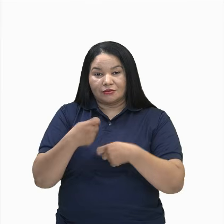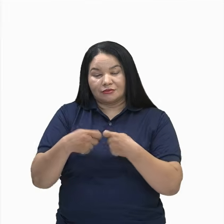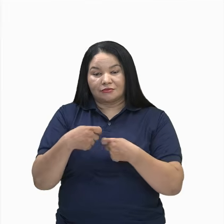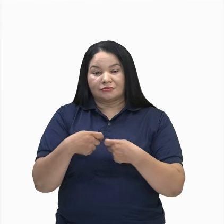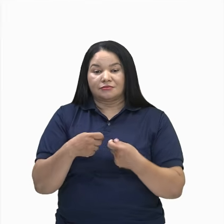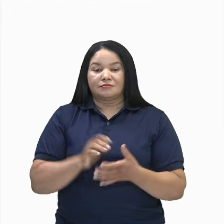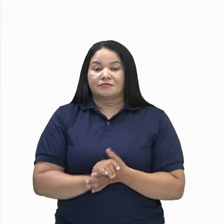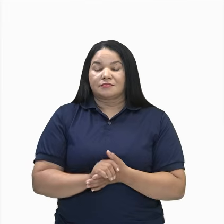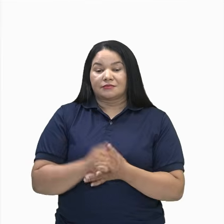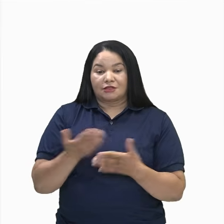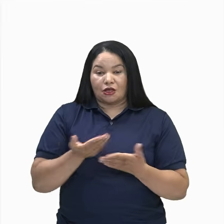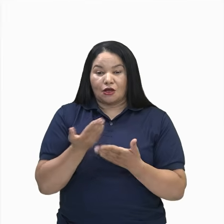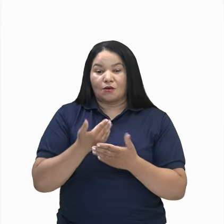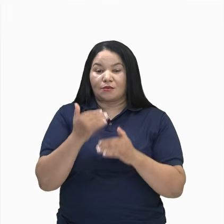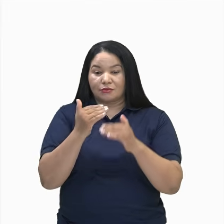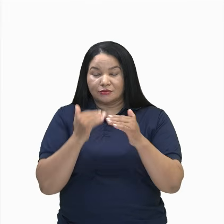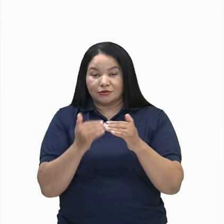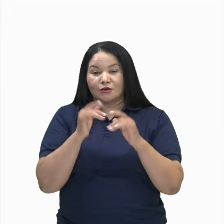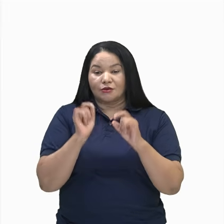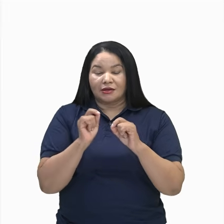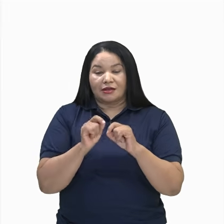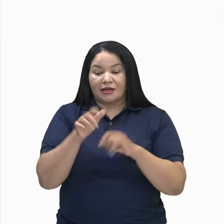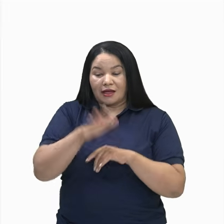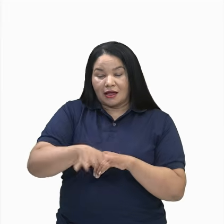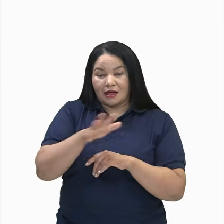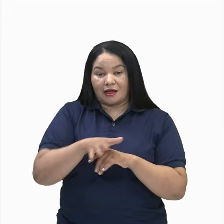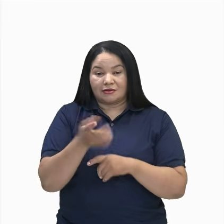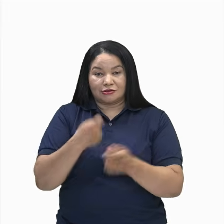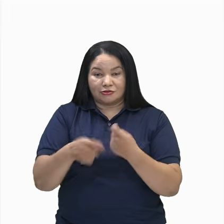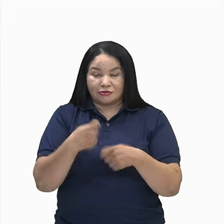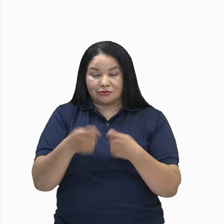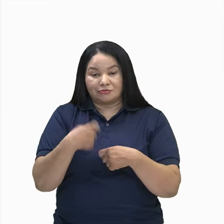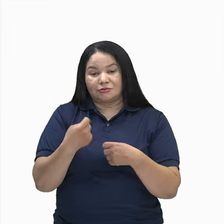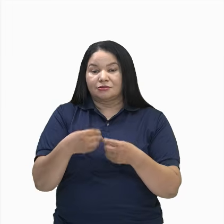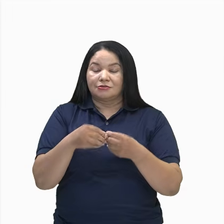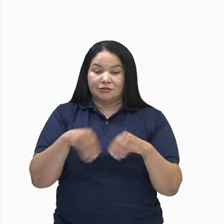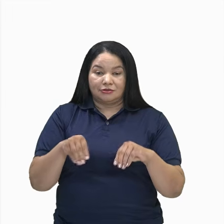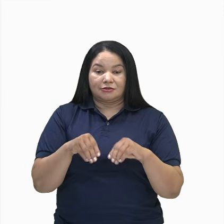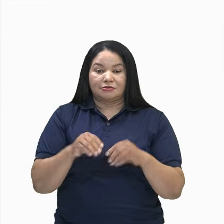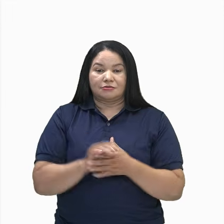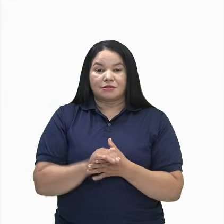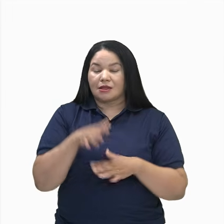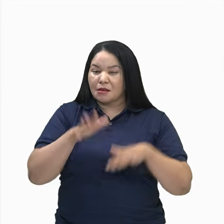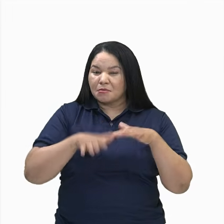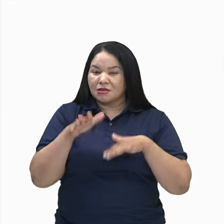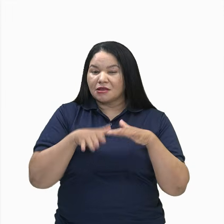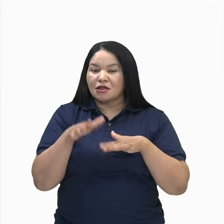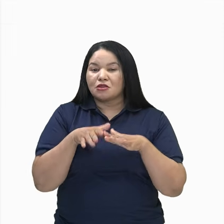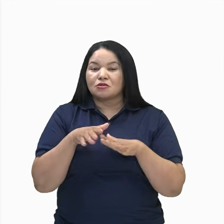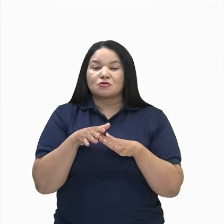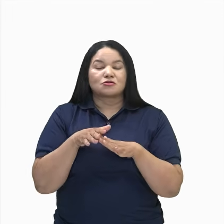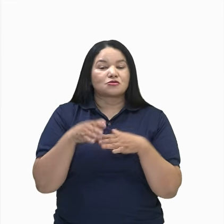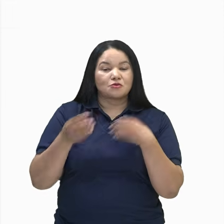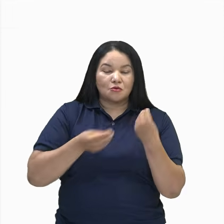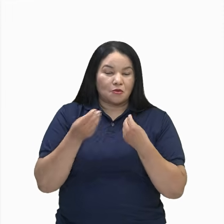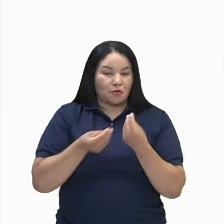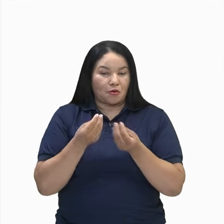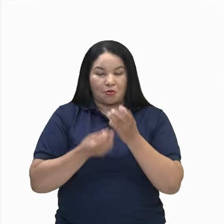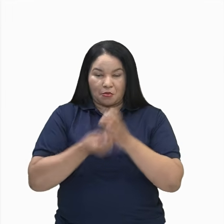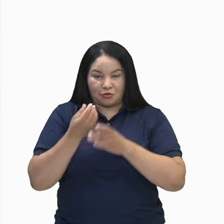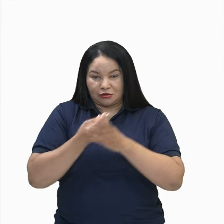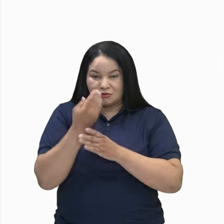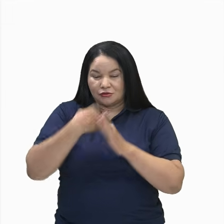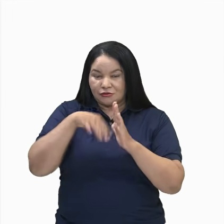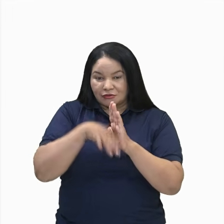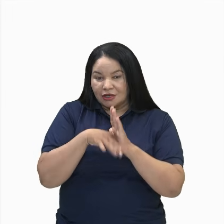ação, o setor econômico prejudicado. Então, vocês puderam observar que, dependendo da forma como eu escrevo a mesma